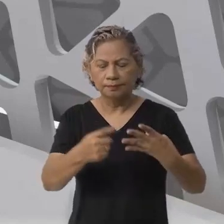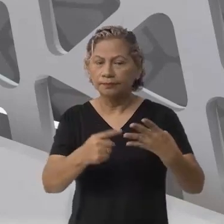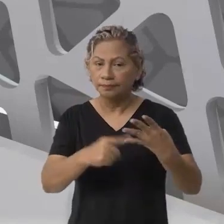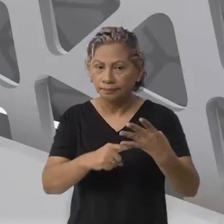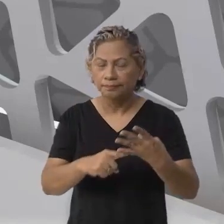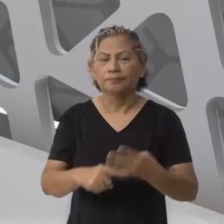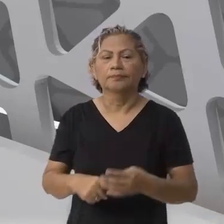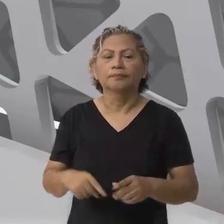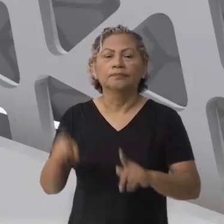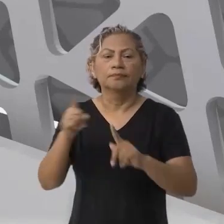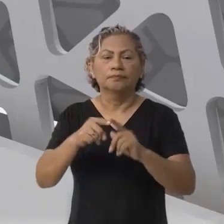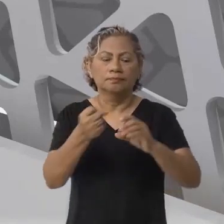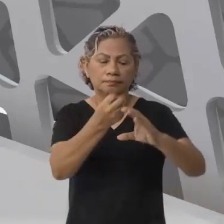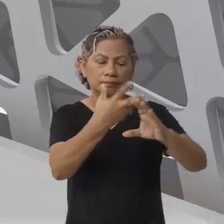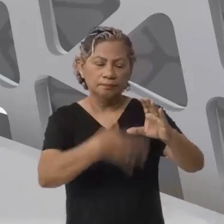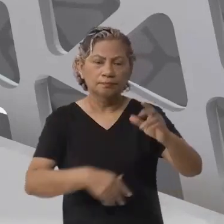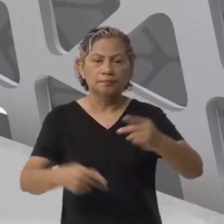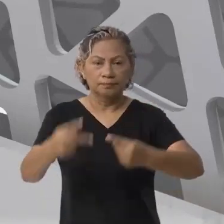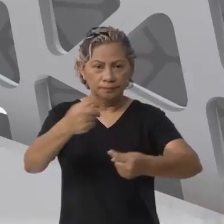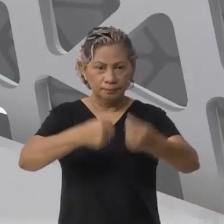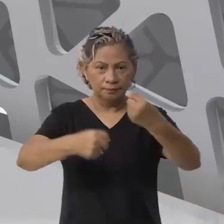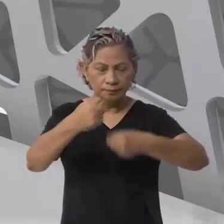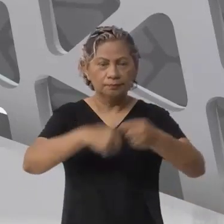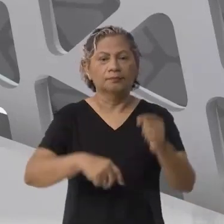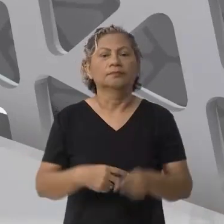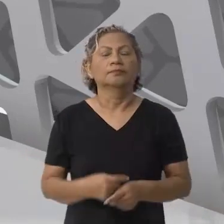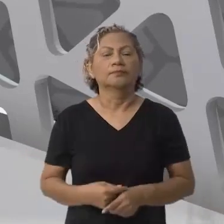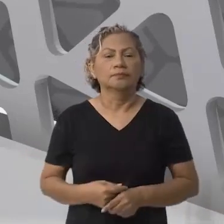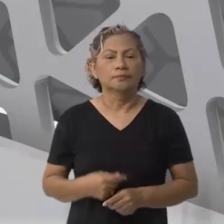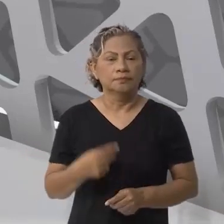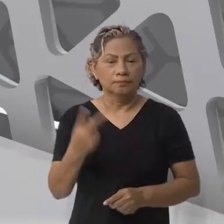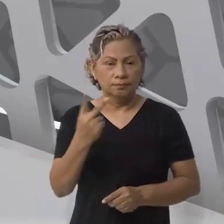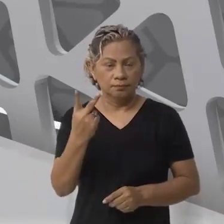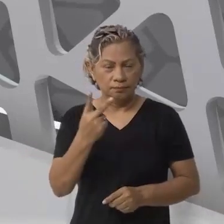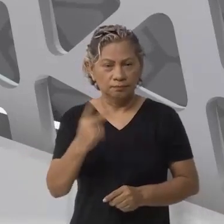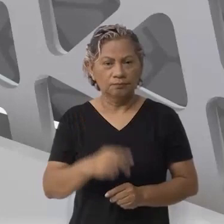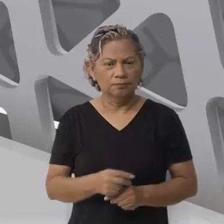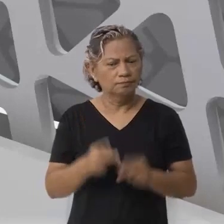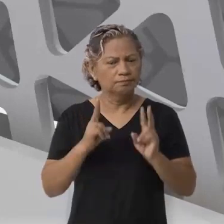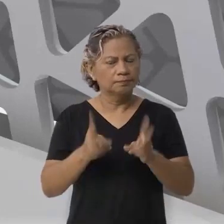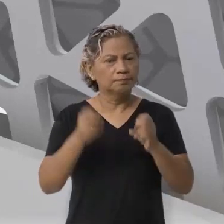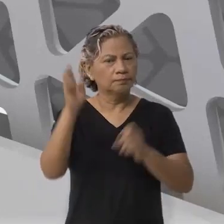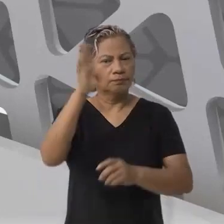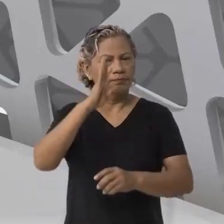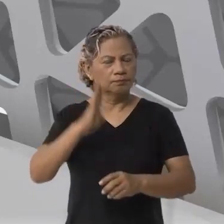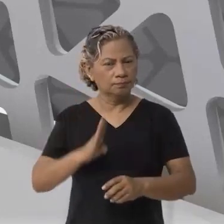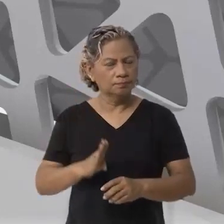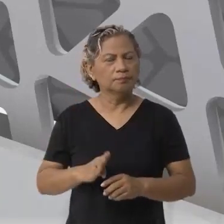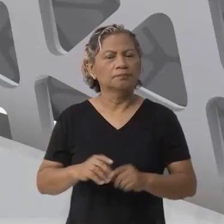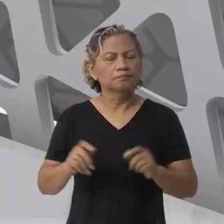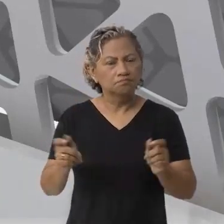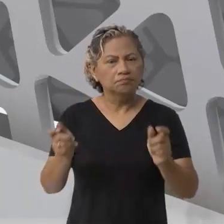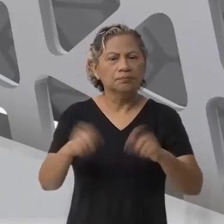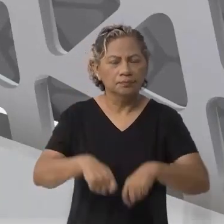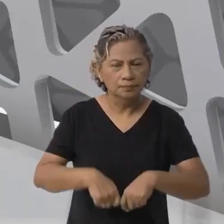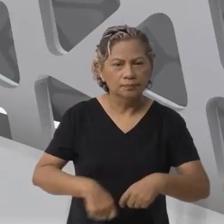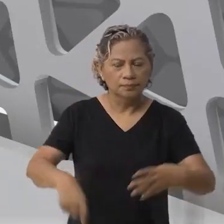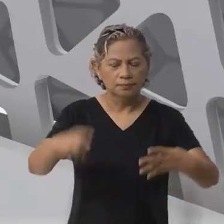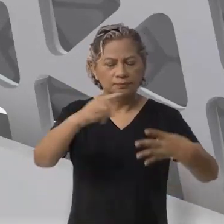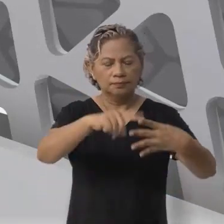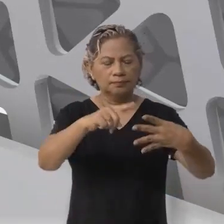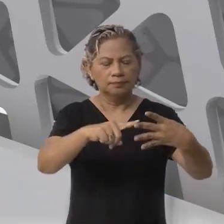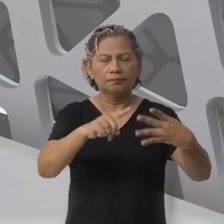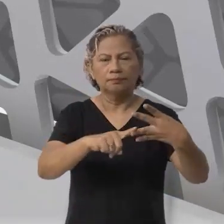Silveira já analisaram as características das atividades econômicas. E aí os dois acabaram vendo que o Brasil poderia